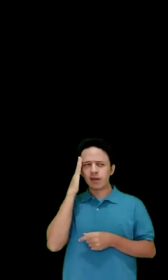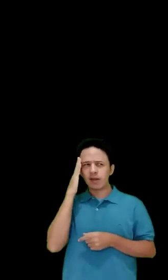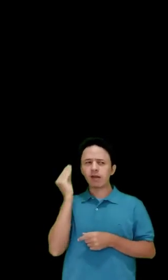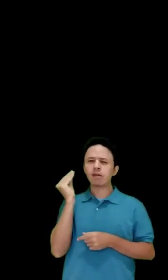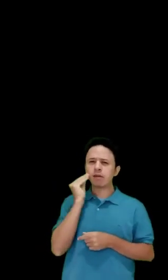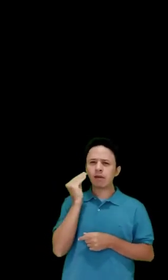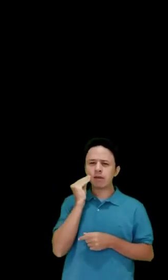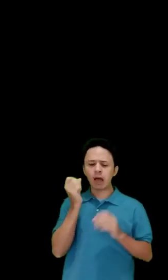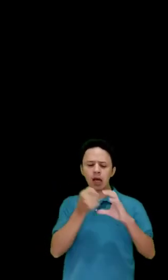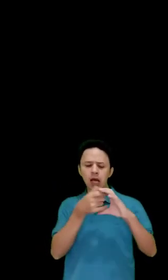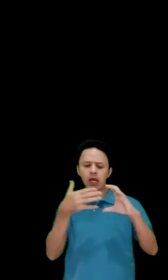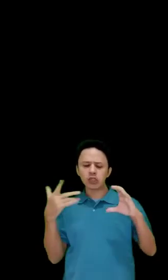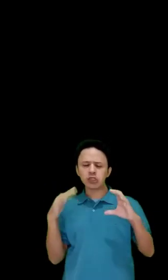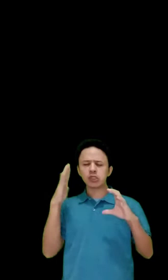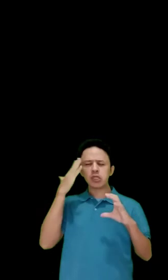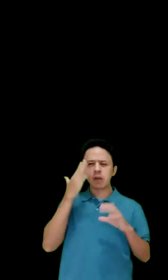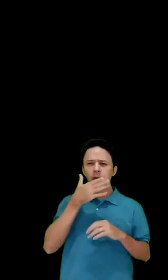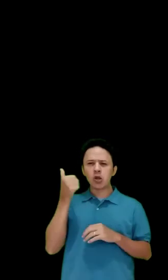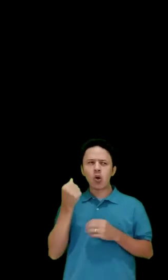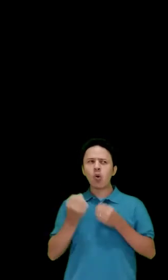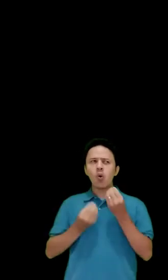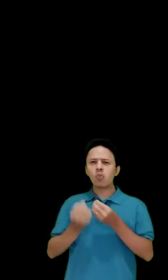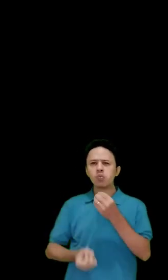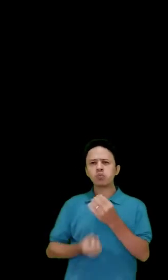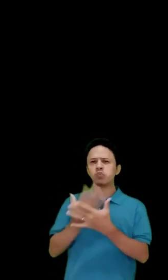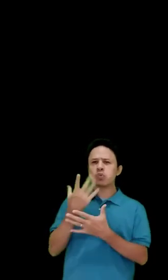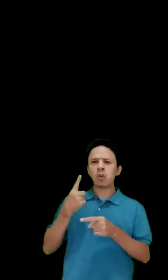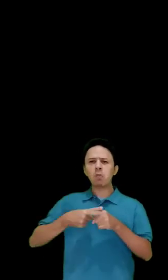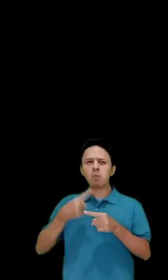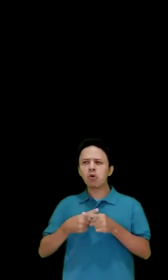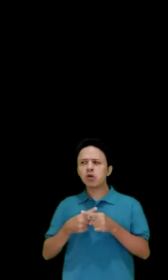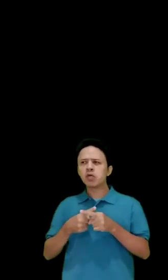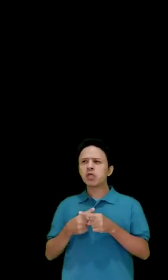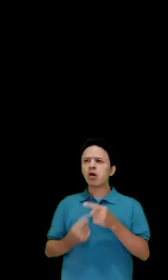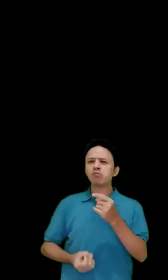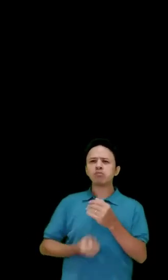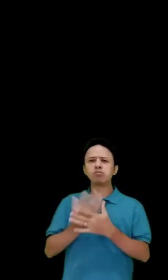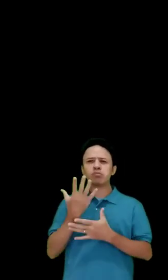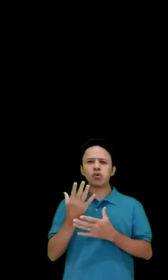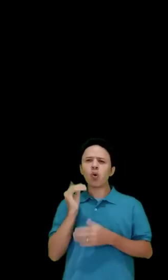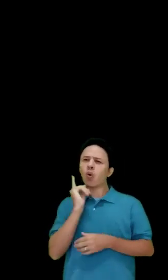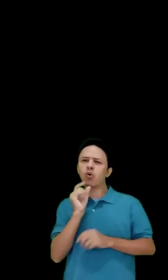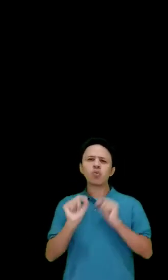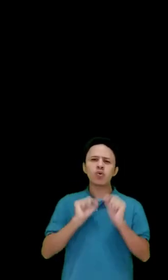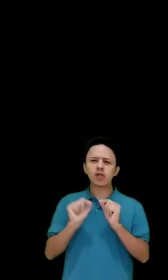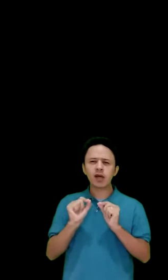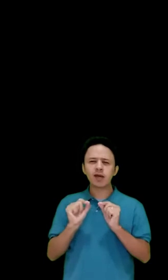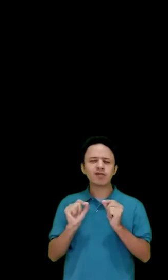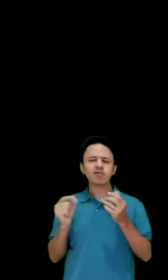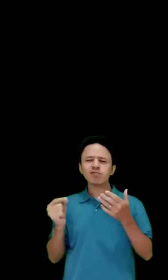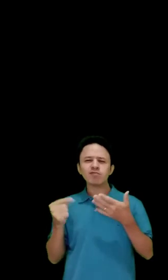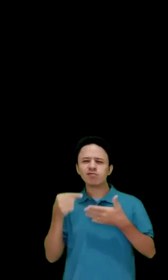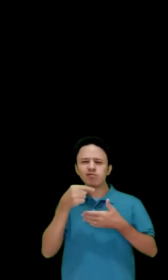compreender algumas características dos mitos, da onde eles vêm, por que eles vêm, o que eles contam, enfim. Vamos